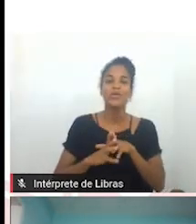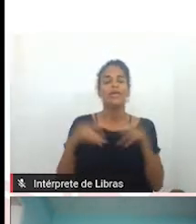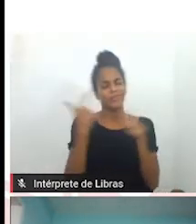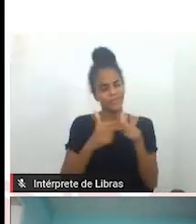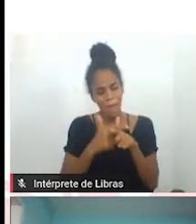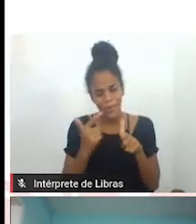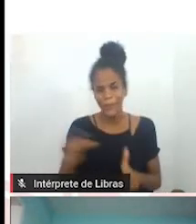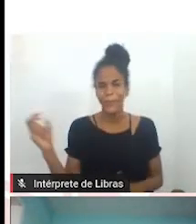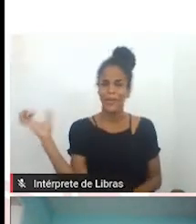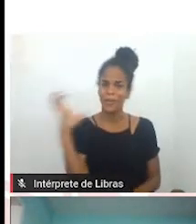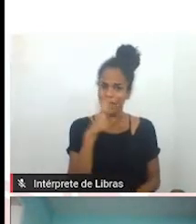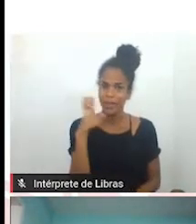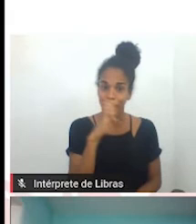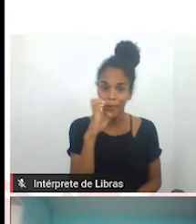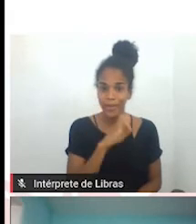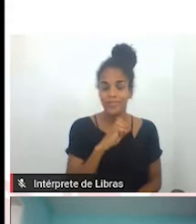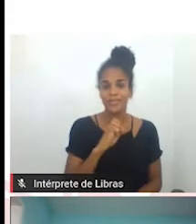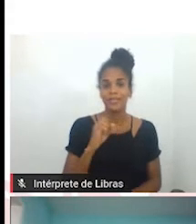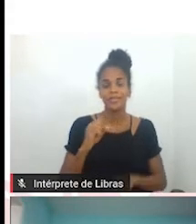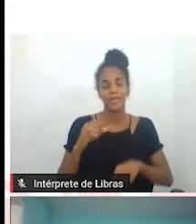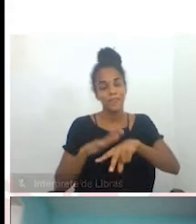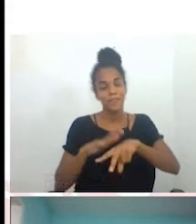né? Pode passar?